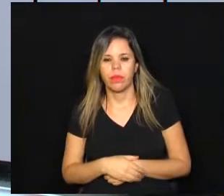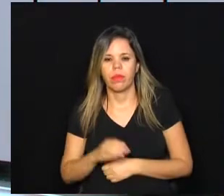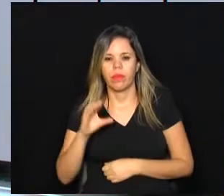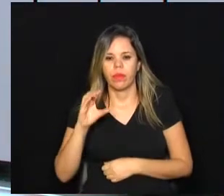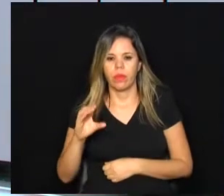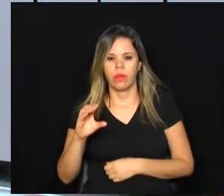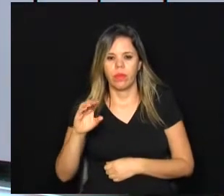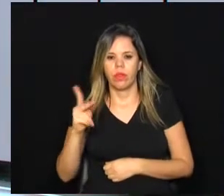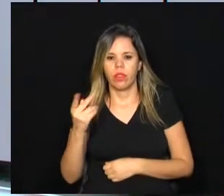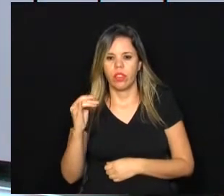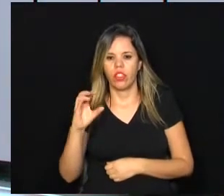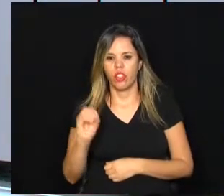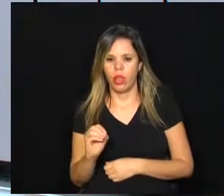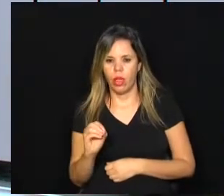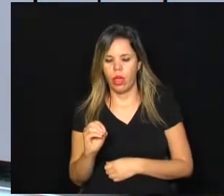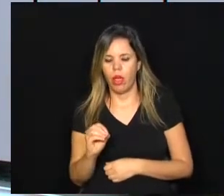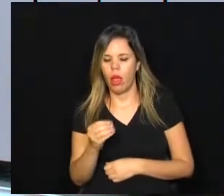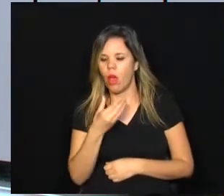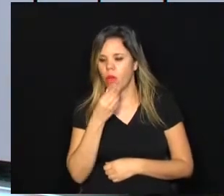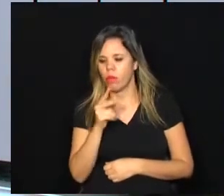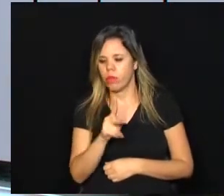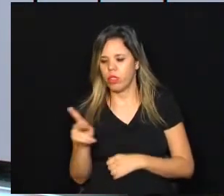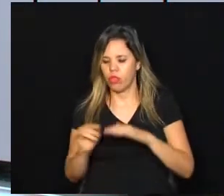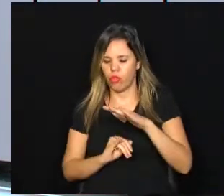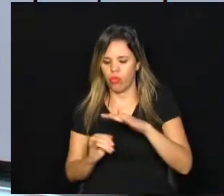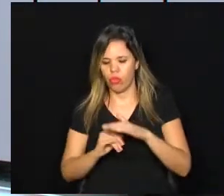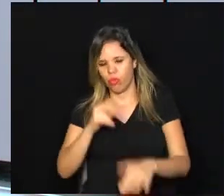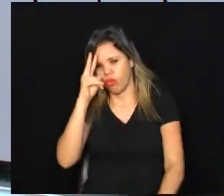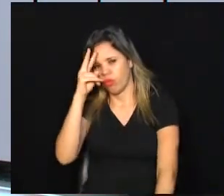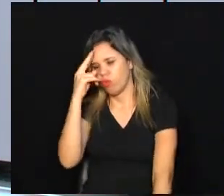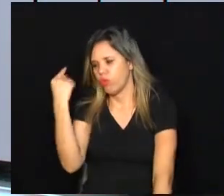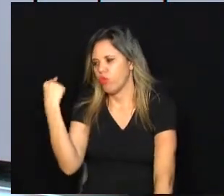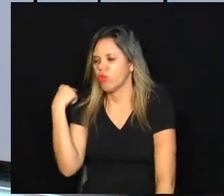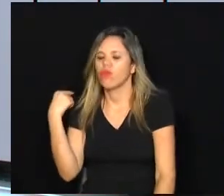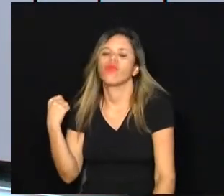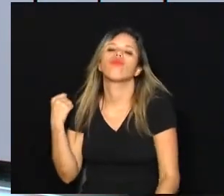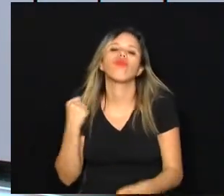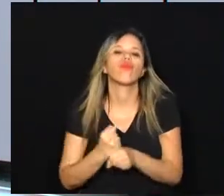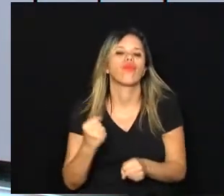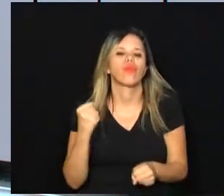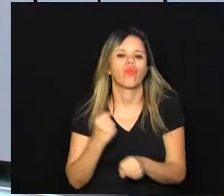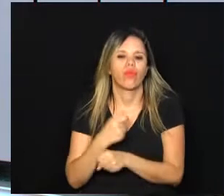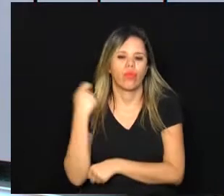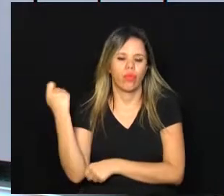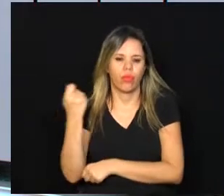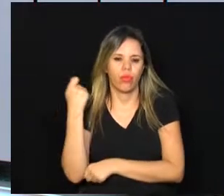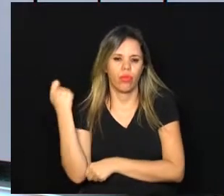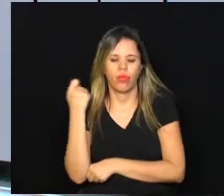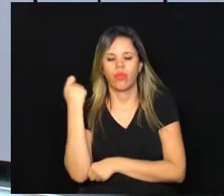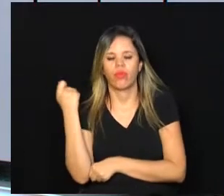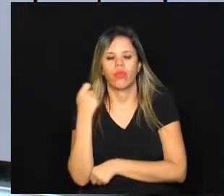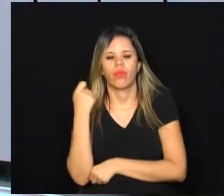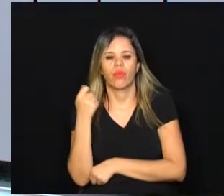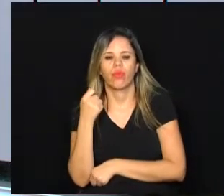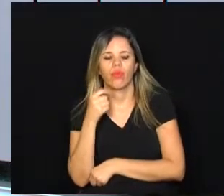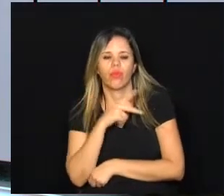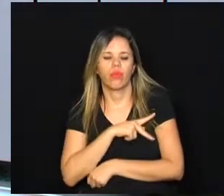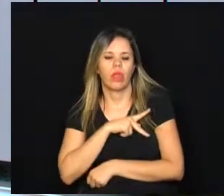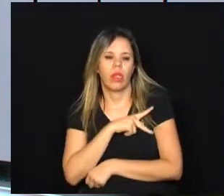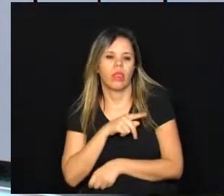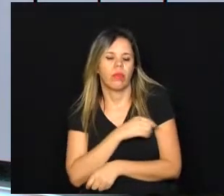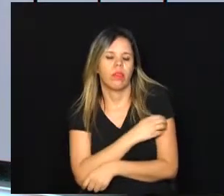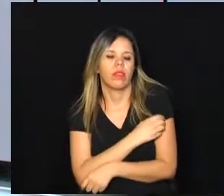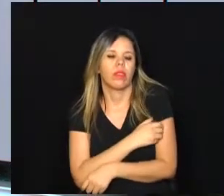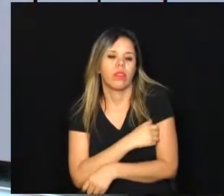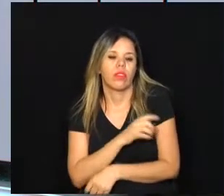aqui das obras lá do São Lourenço, da transposição do Paraíba do Sul para o Cantareira, mas isso só foi